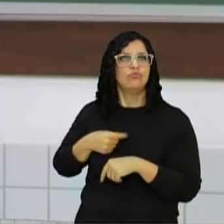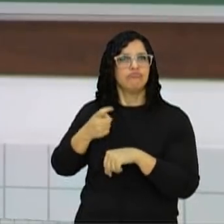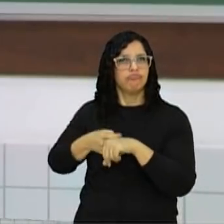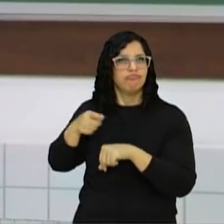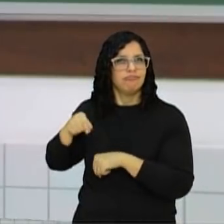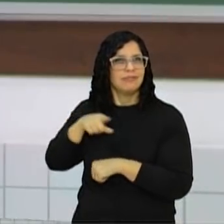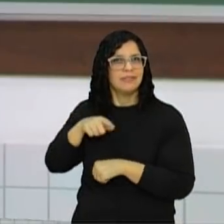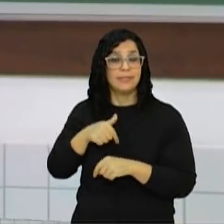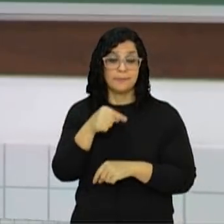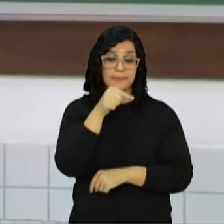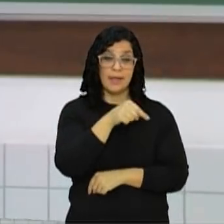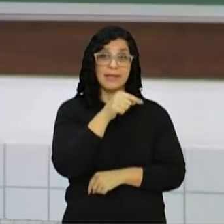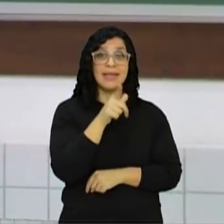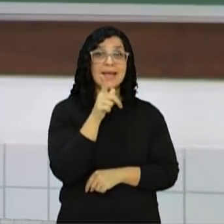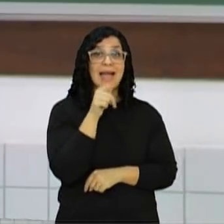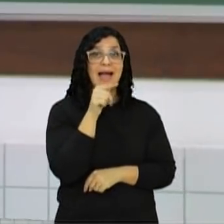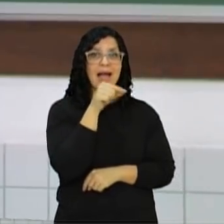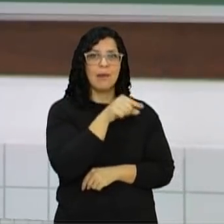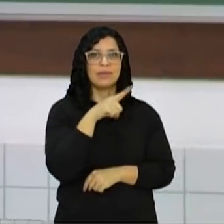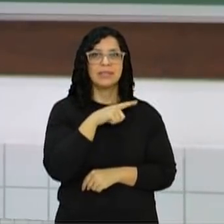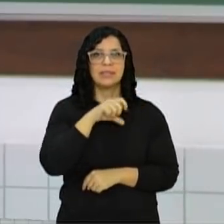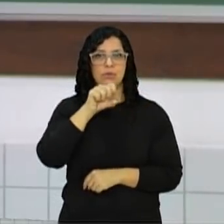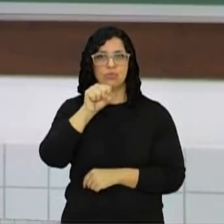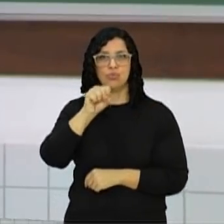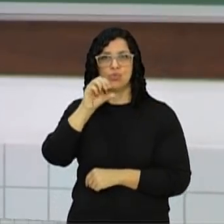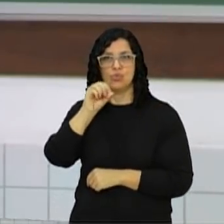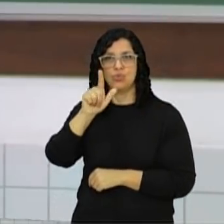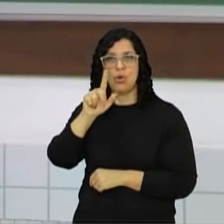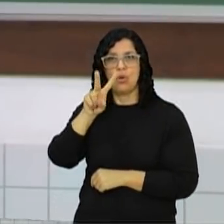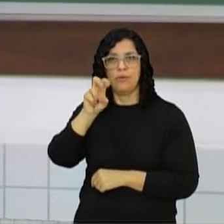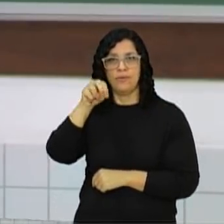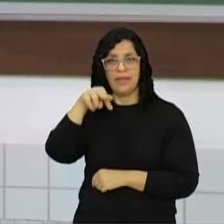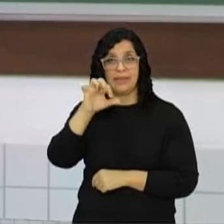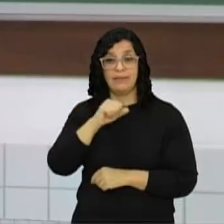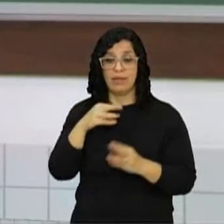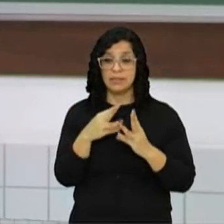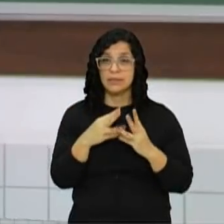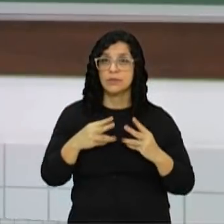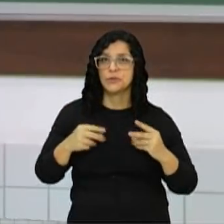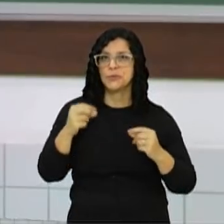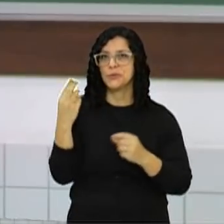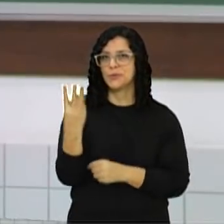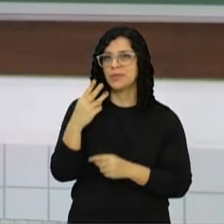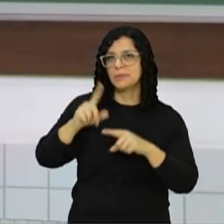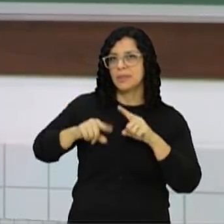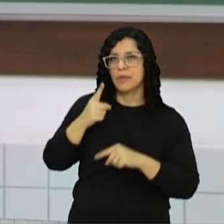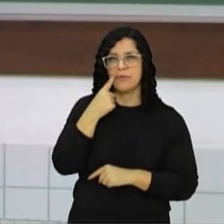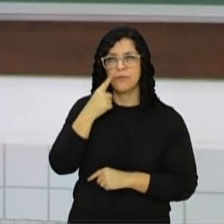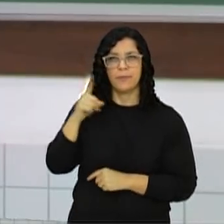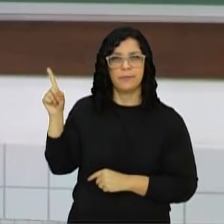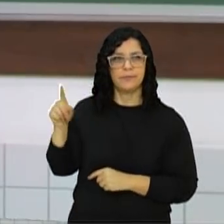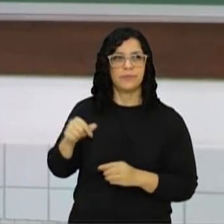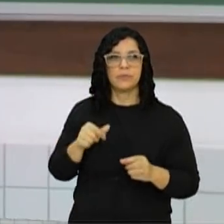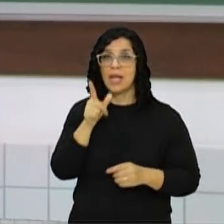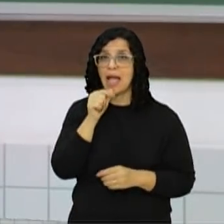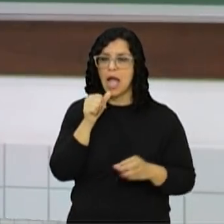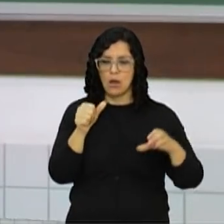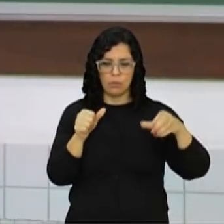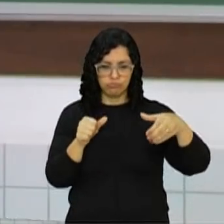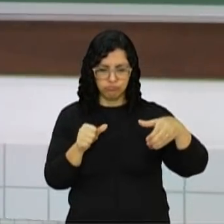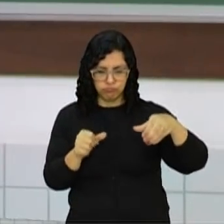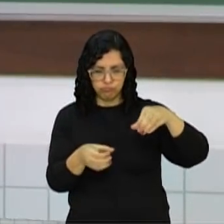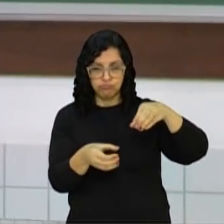minha água, o meu solvente, que vai dissolver esses três materiais. Então, nós vamos